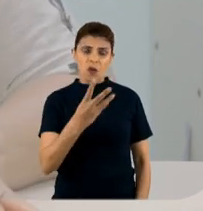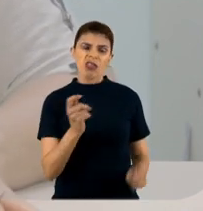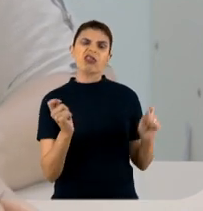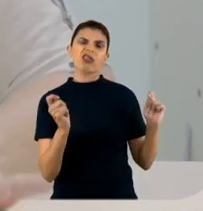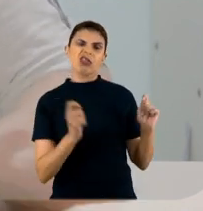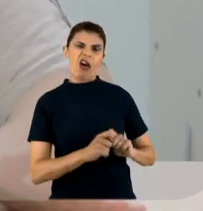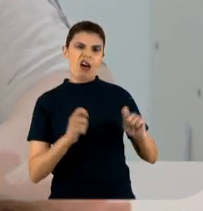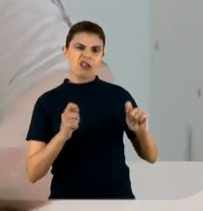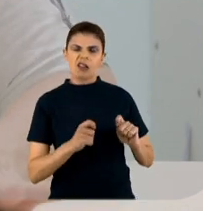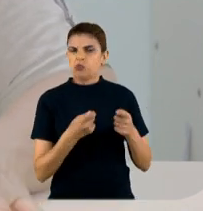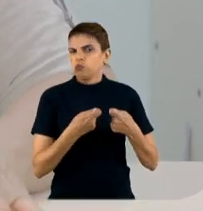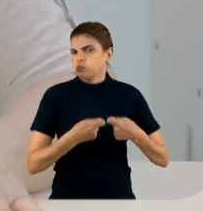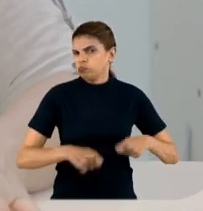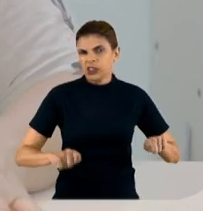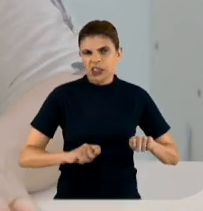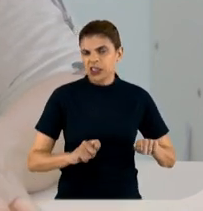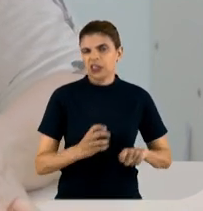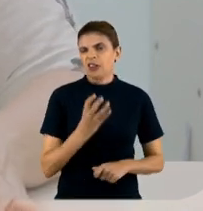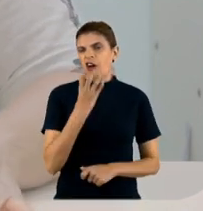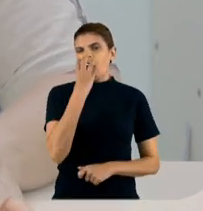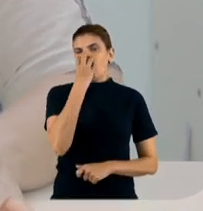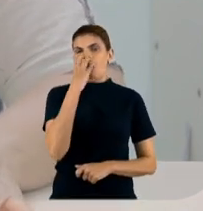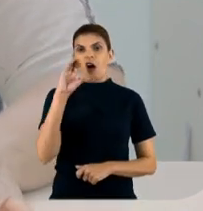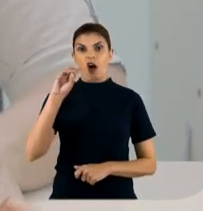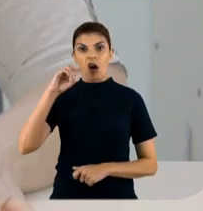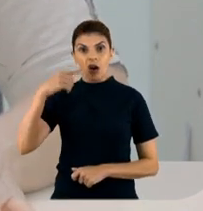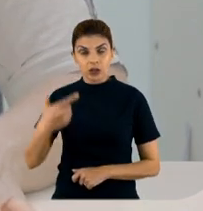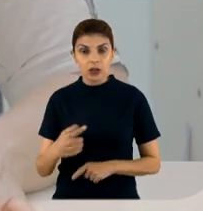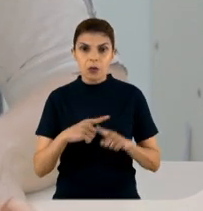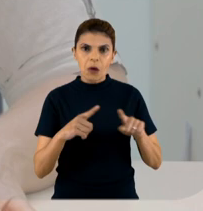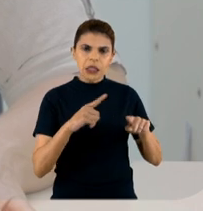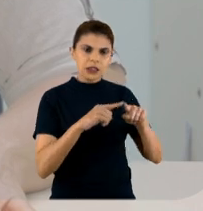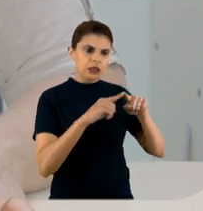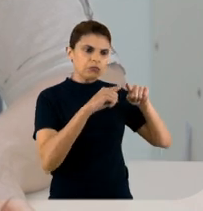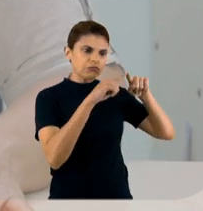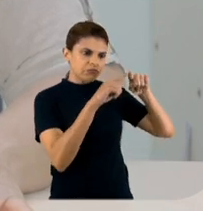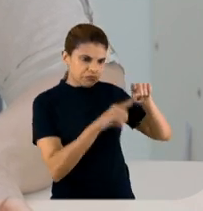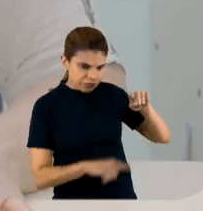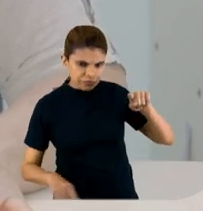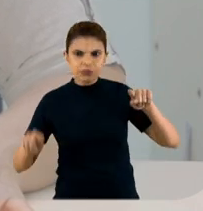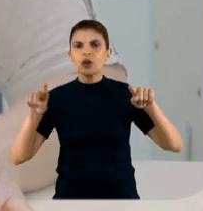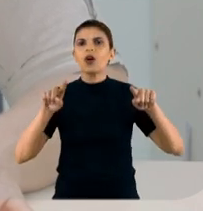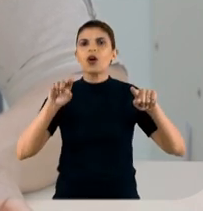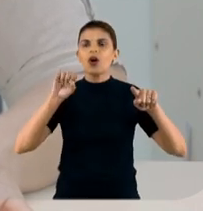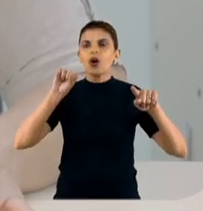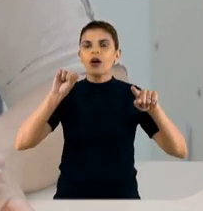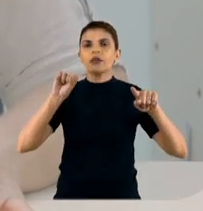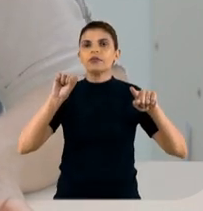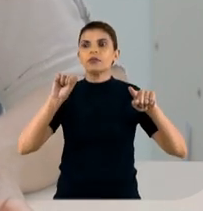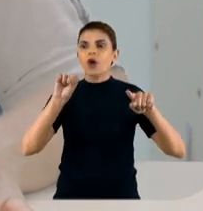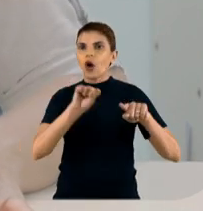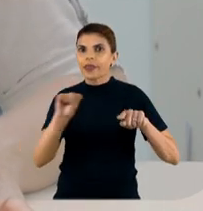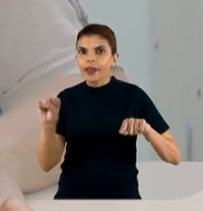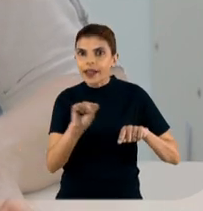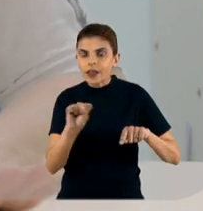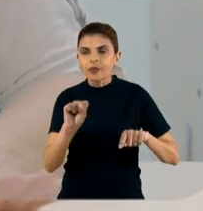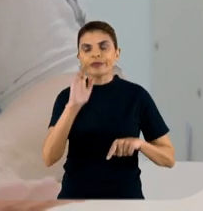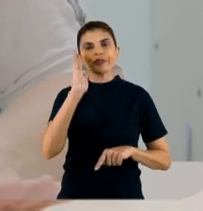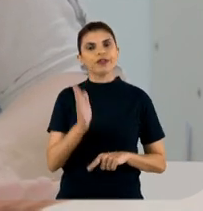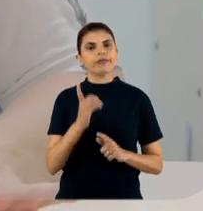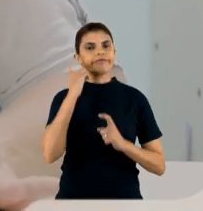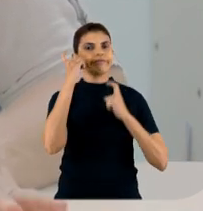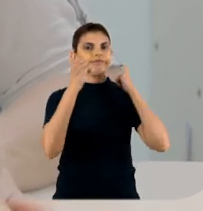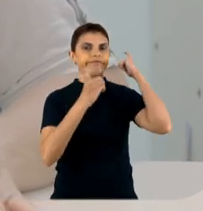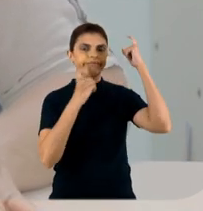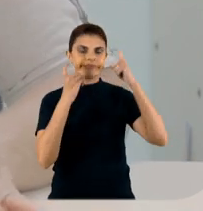que é aceitável a pessoa não precisa de receber oxigênio nessa situação mas se ela para ir ali e voltar aquilo já caiu para 88